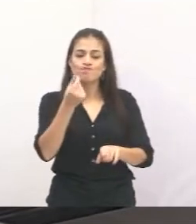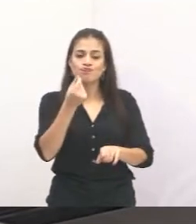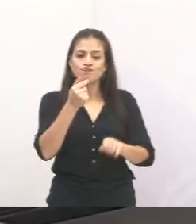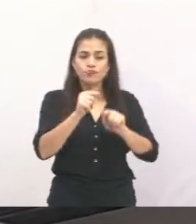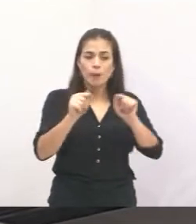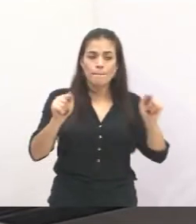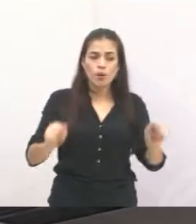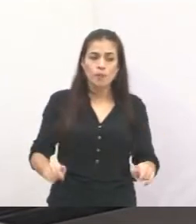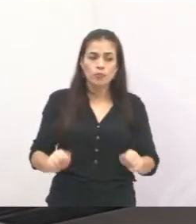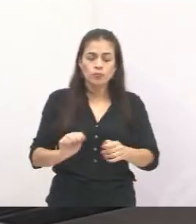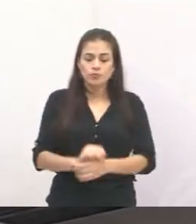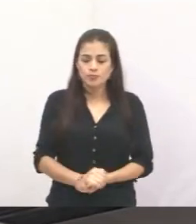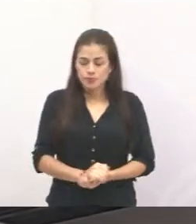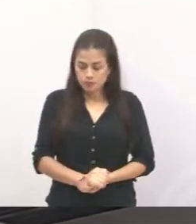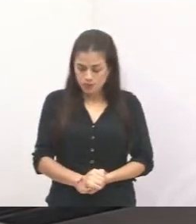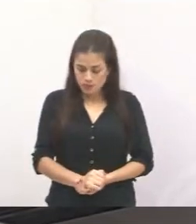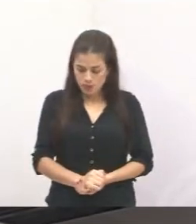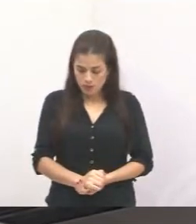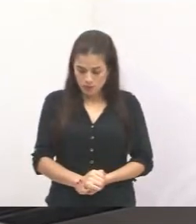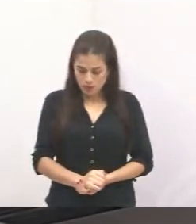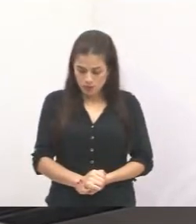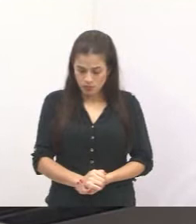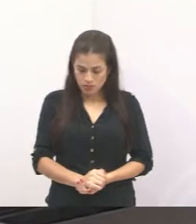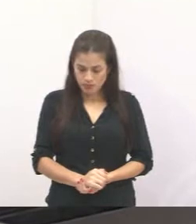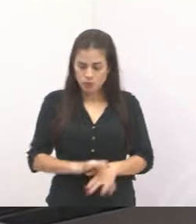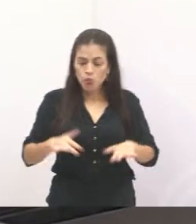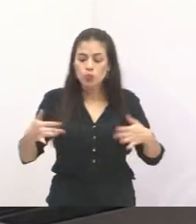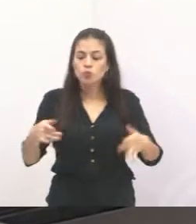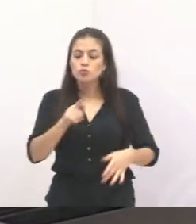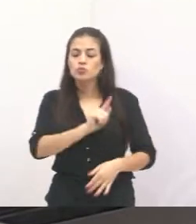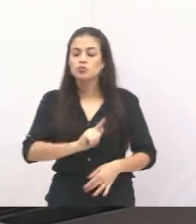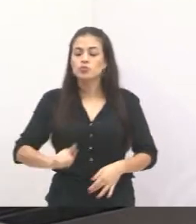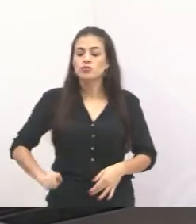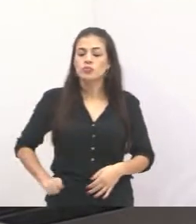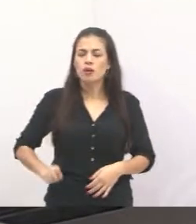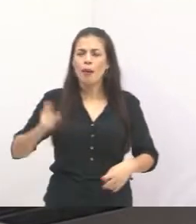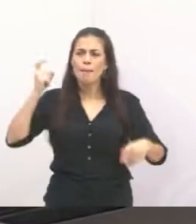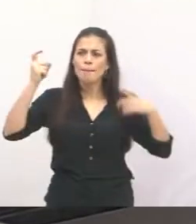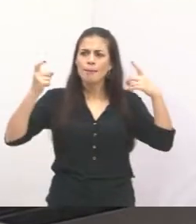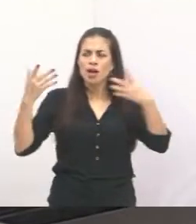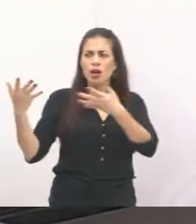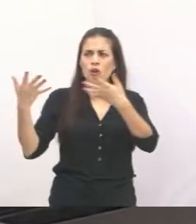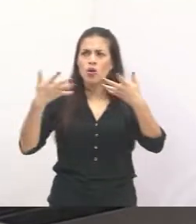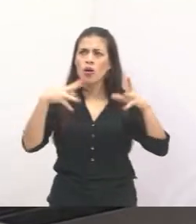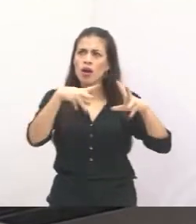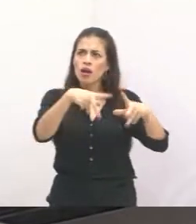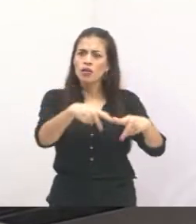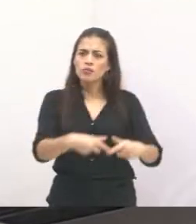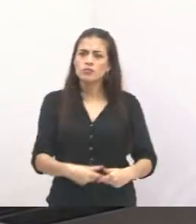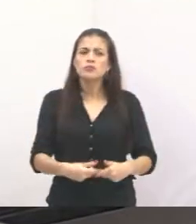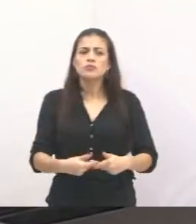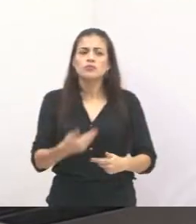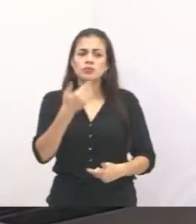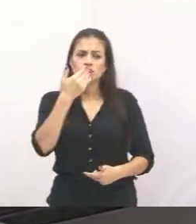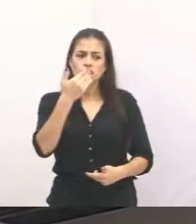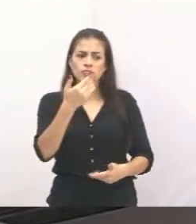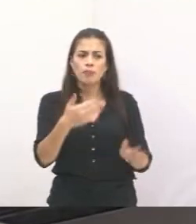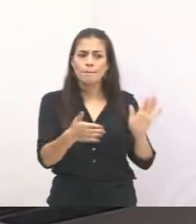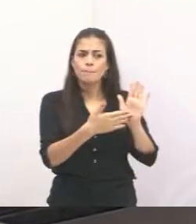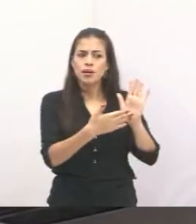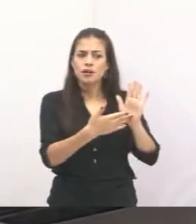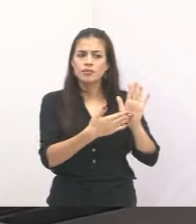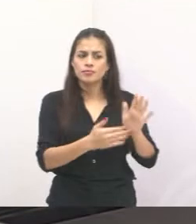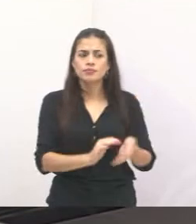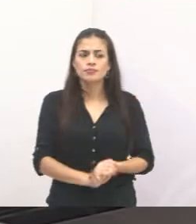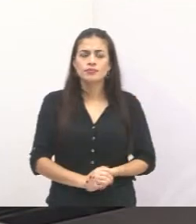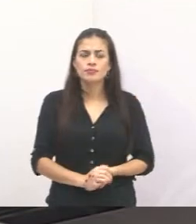gente faz uma gestão ao qual a gente se preocupa com tudo o que nos é proposto,